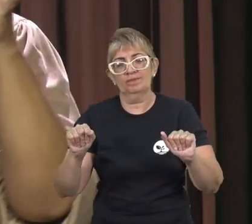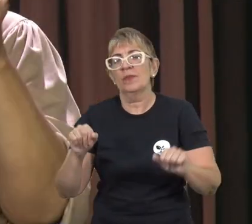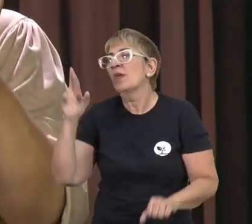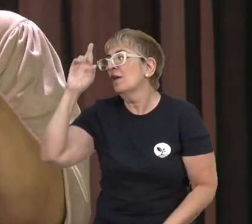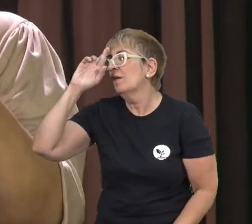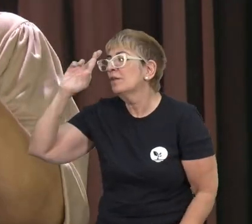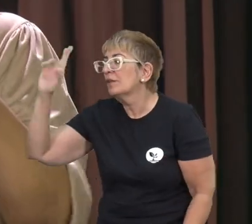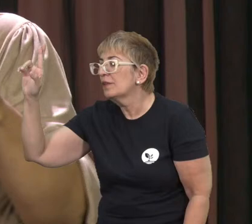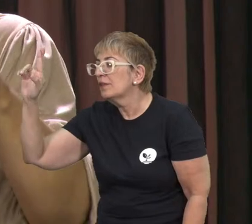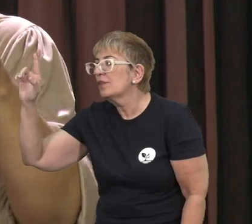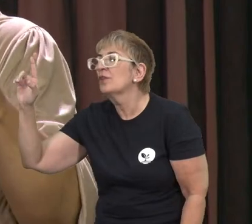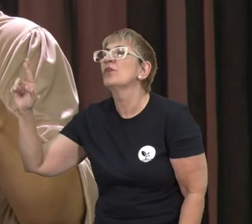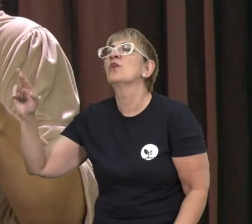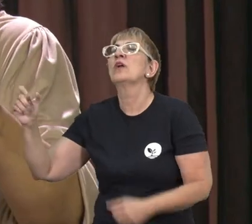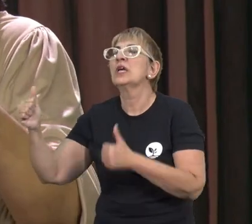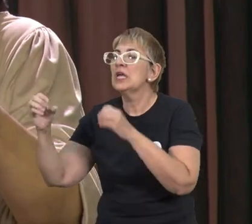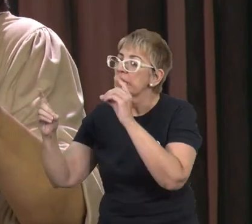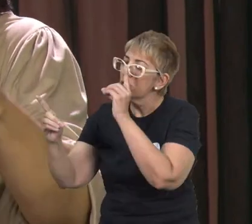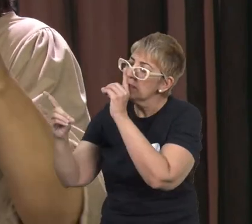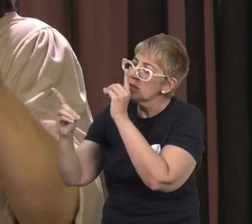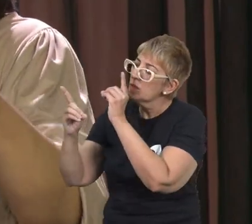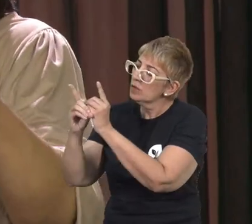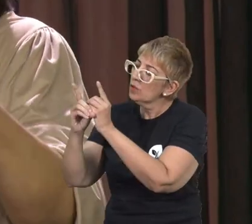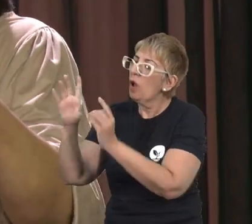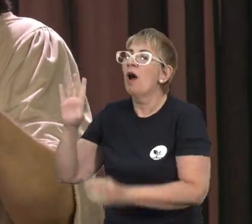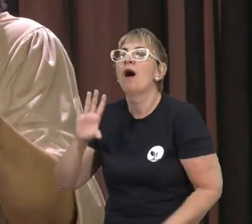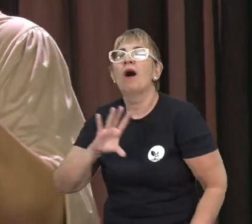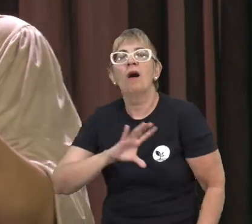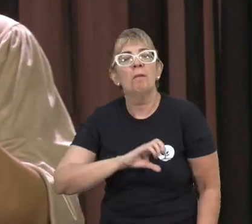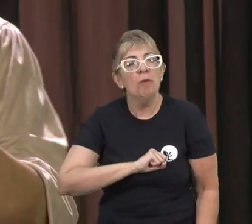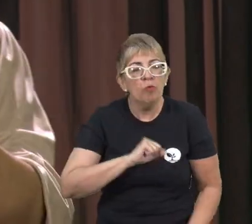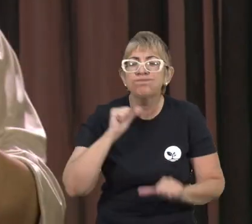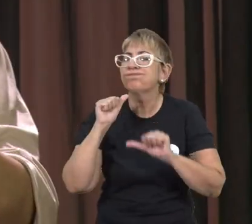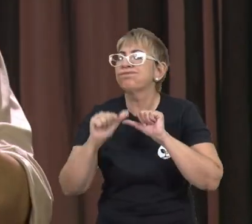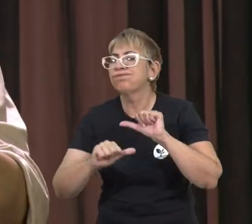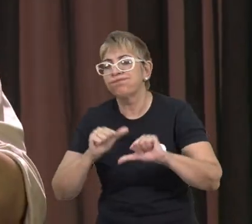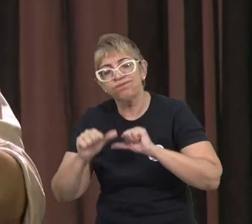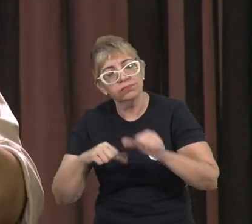Senhor nos encontrou, nos amou e nos transformou.